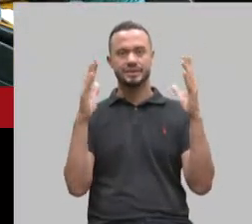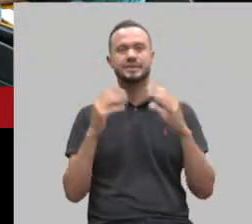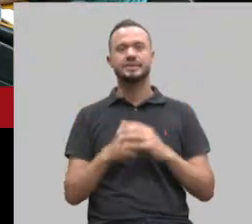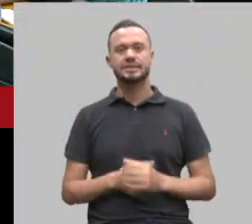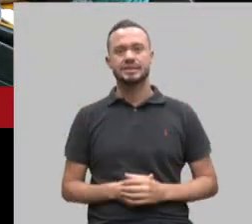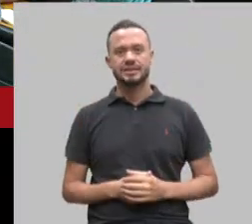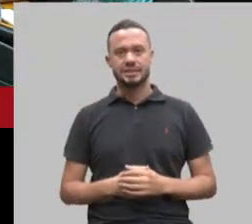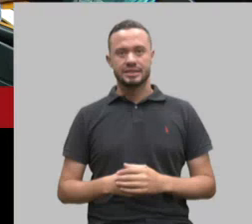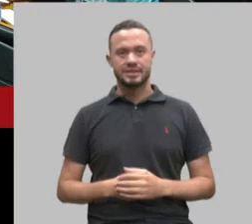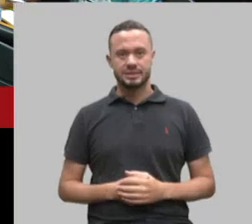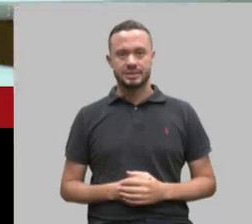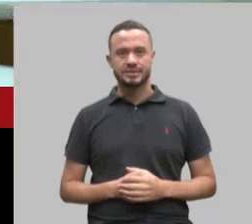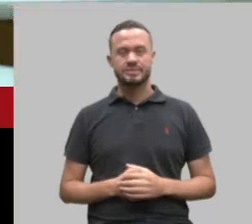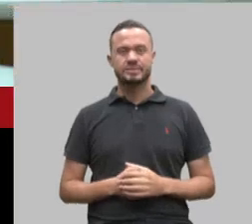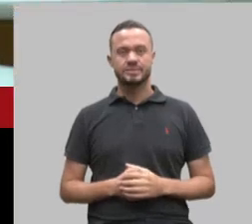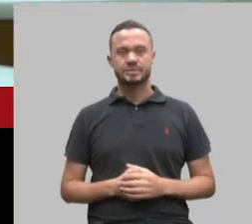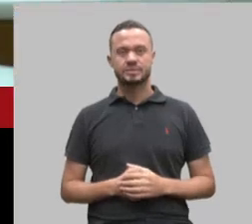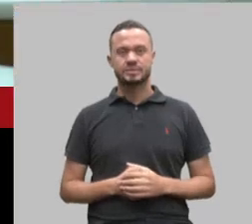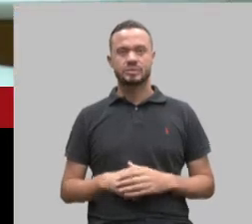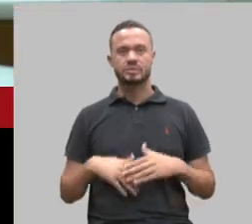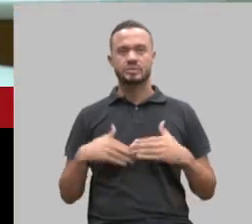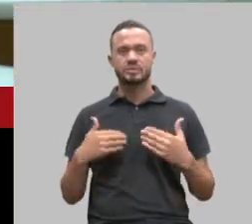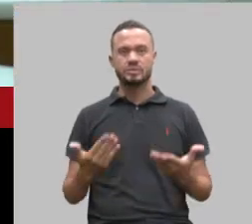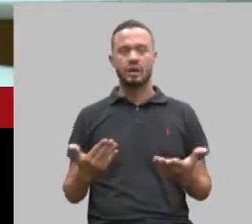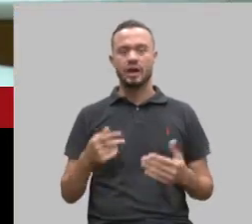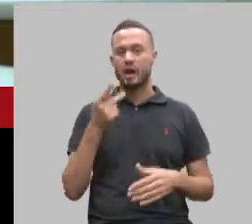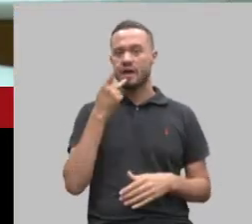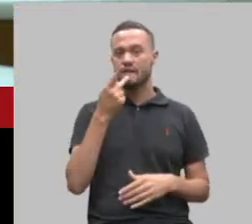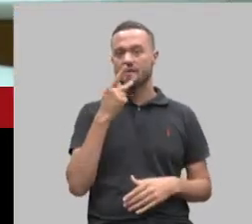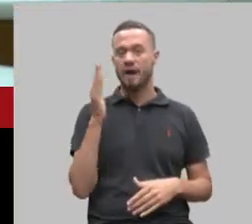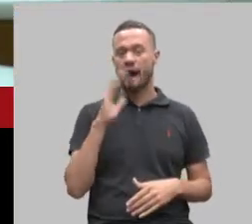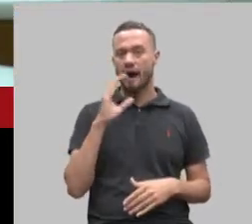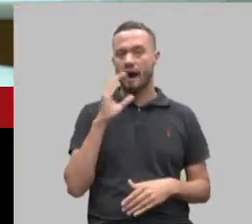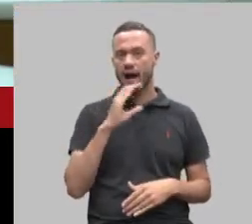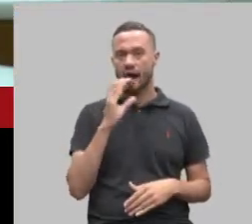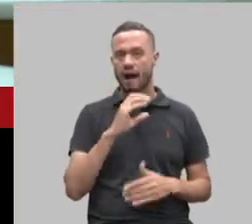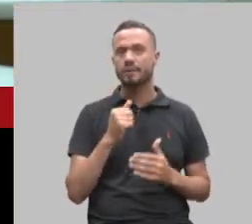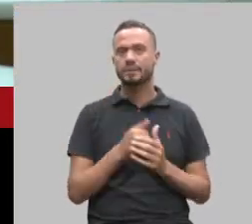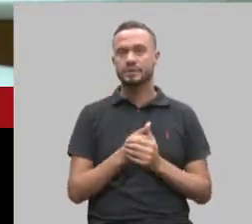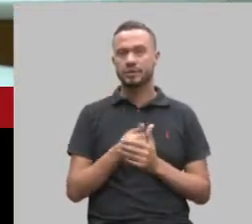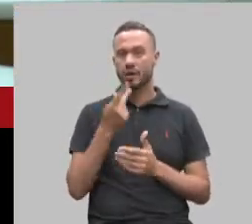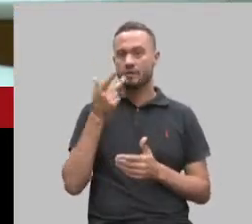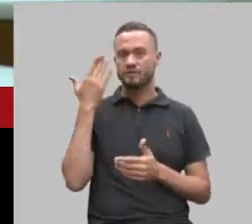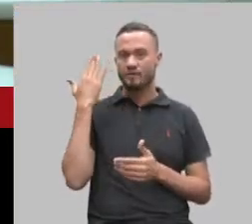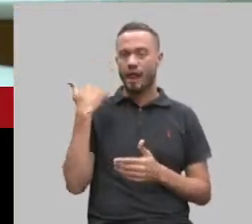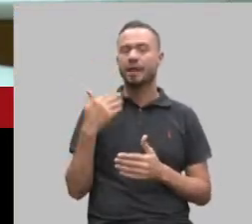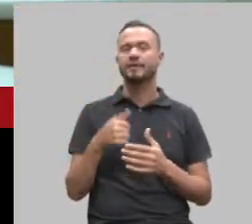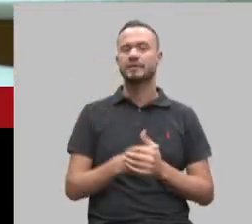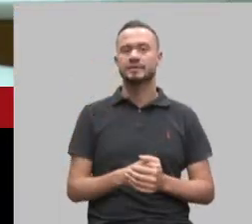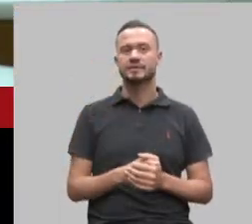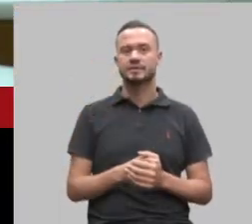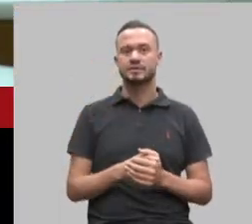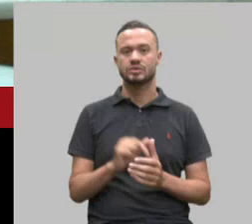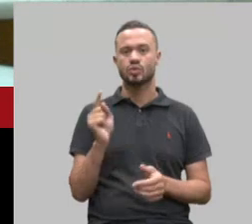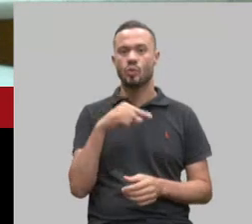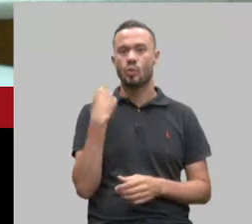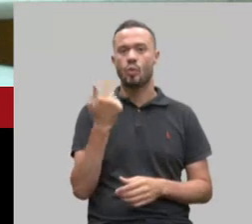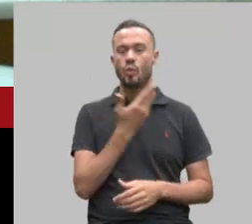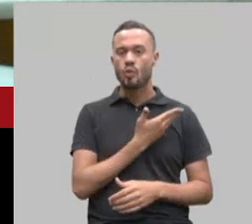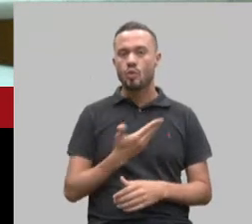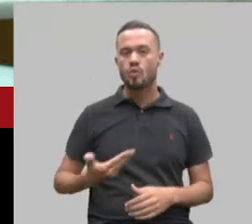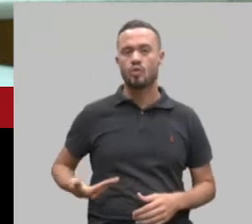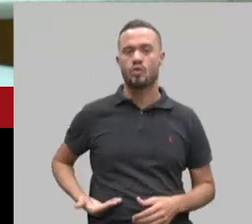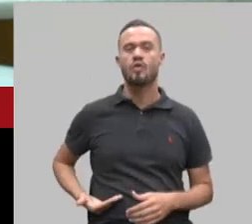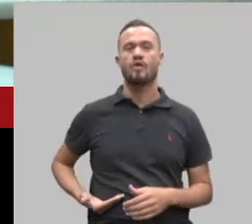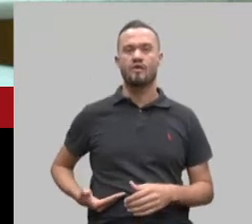eh só pra gente falar brevemente como eu já disse no meu discurso o nosso governo é feito